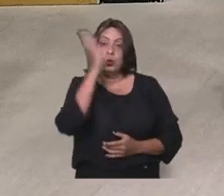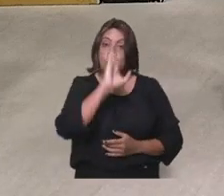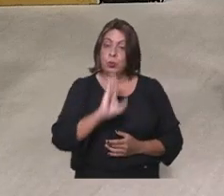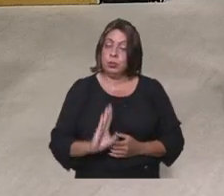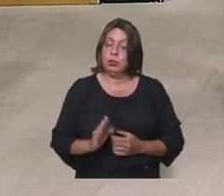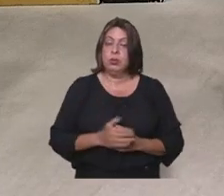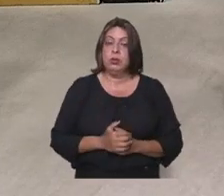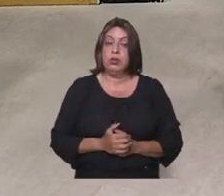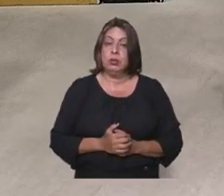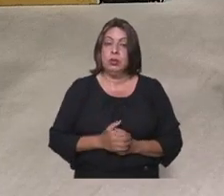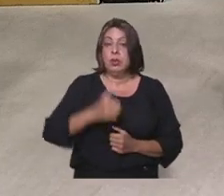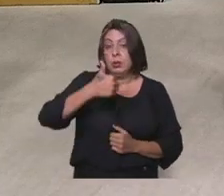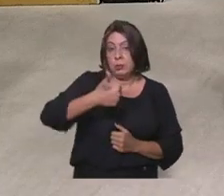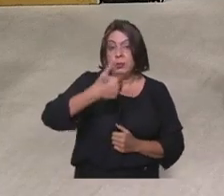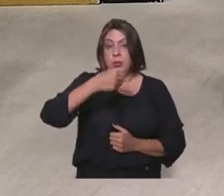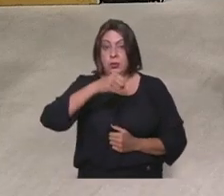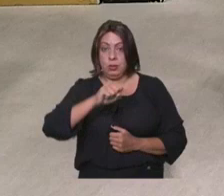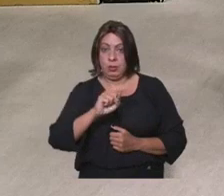Esse fato aconteceu em